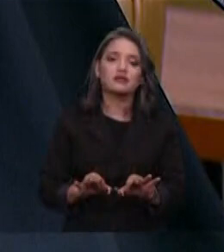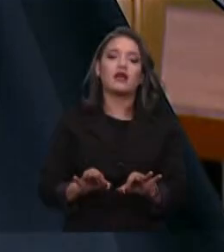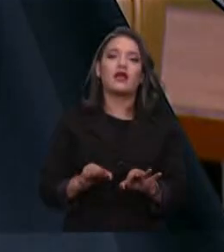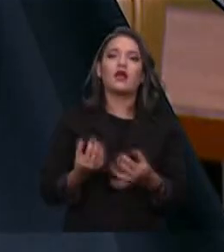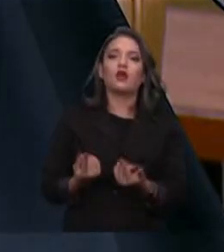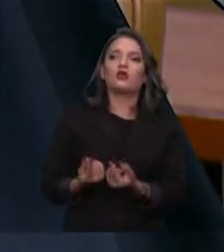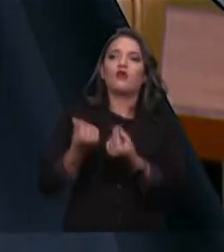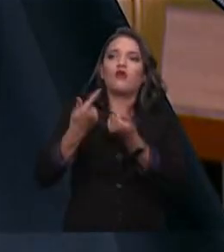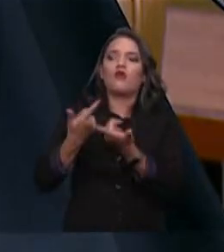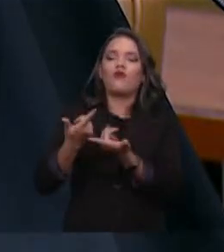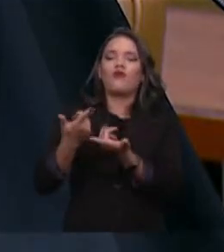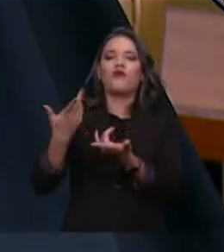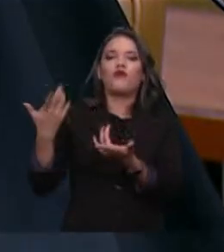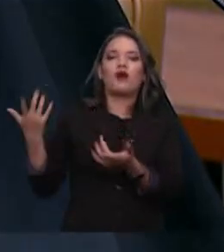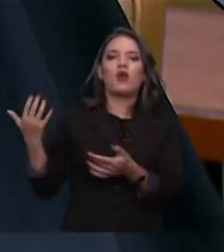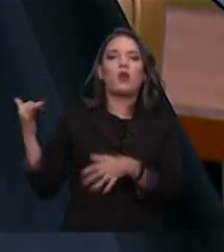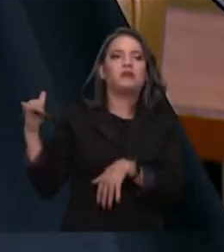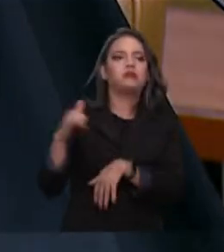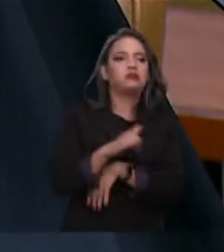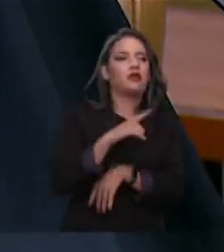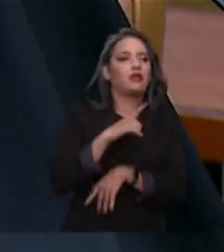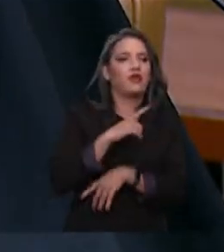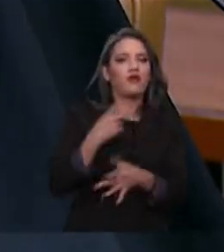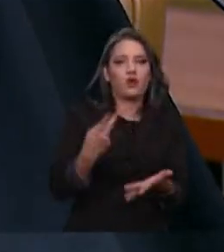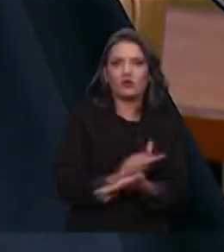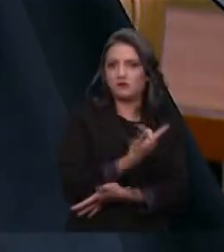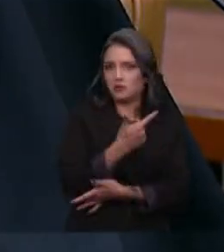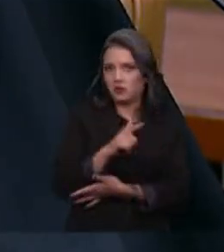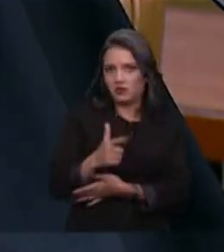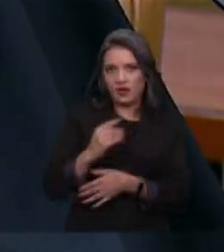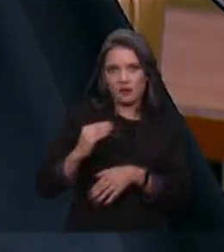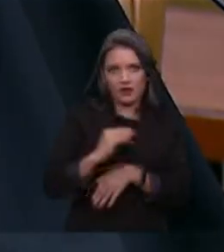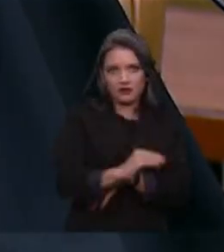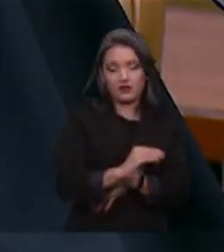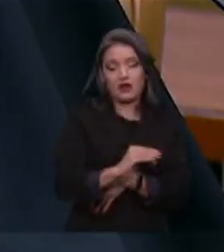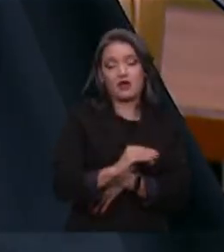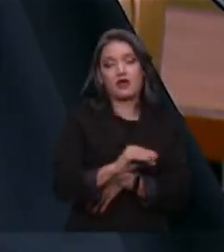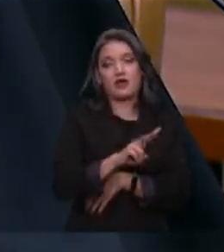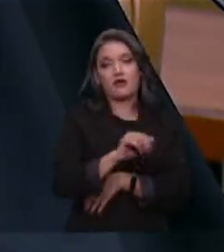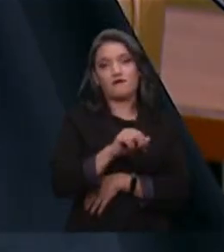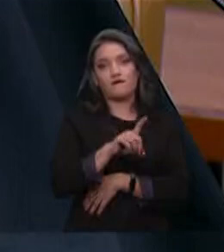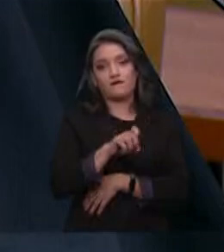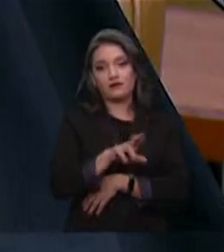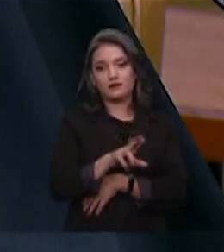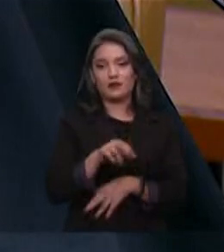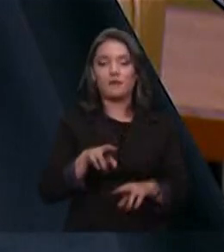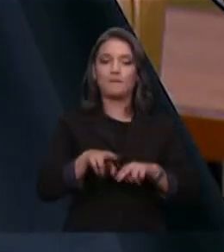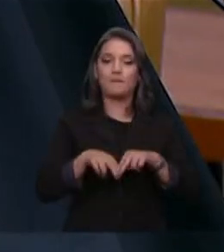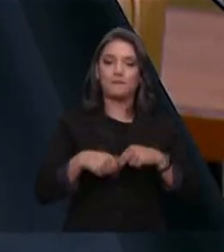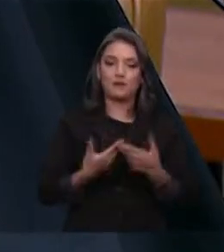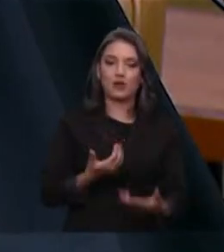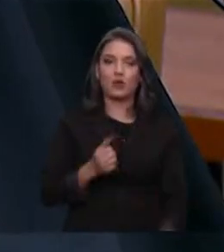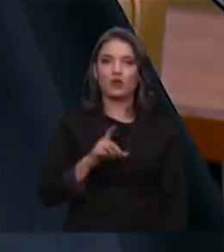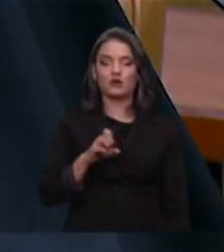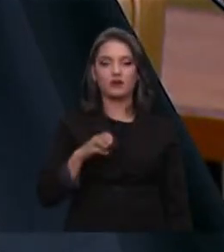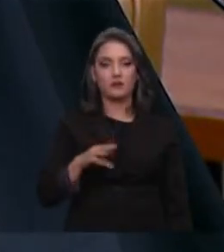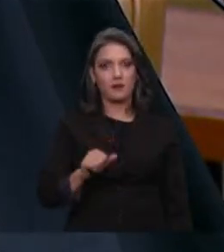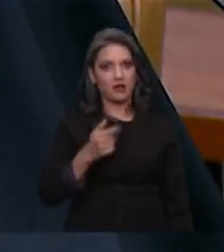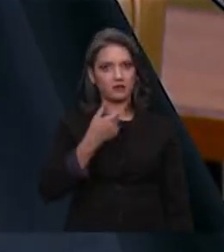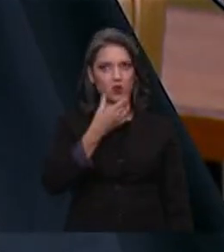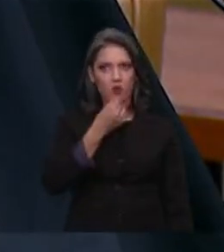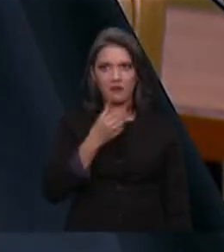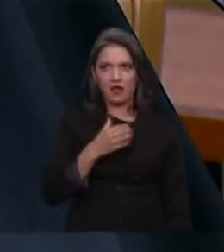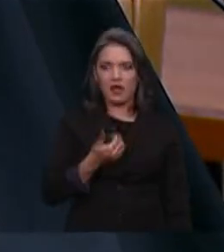referidas quantias em espécie a Wander Luiz dos Santos Loubert, por intermédio de Ademar Chagas da Cruz, que negou de